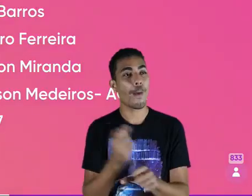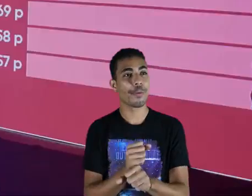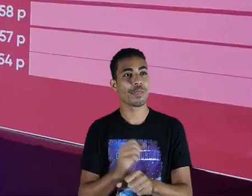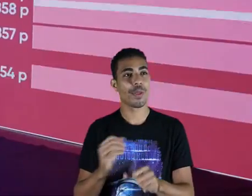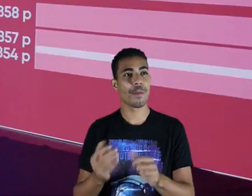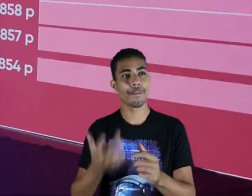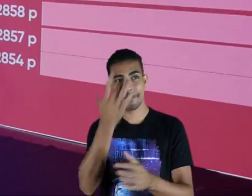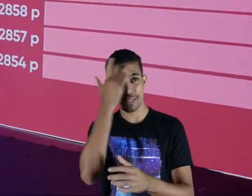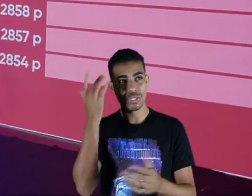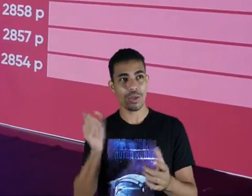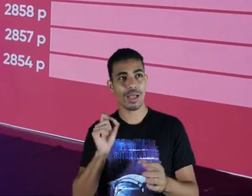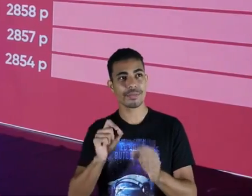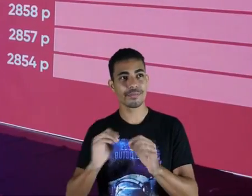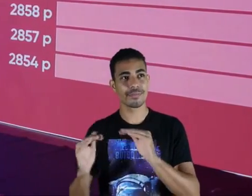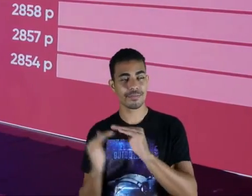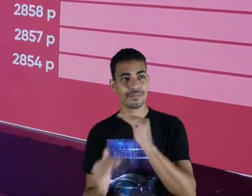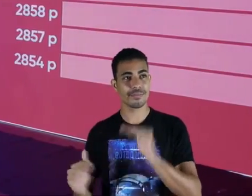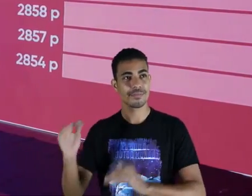aí, gente,